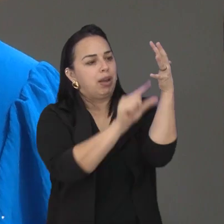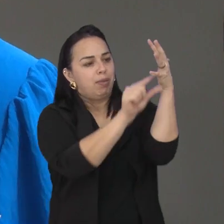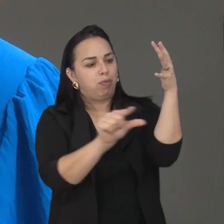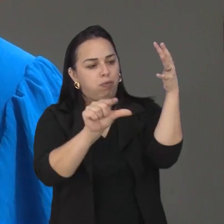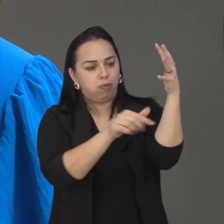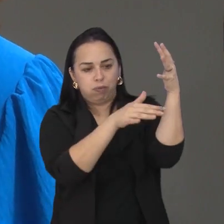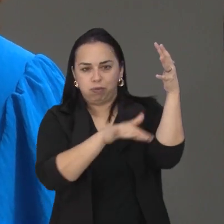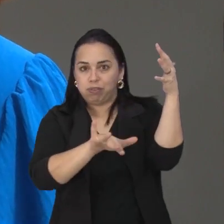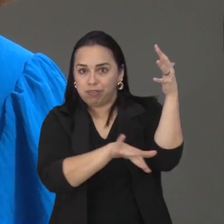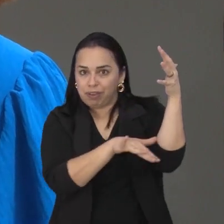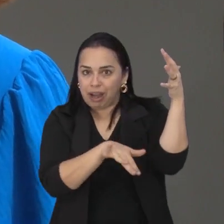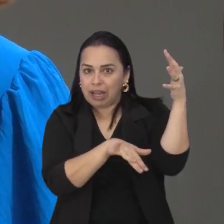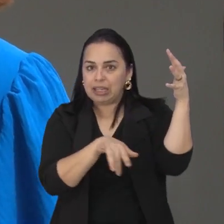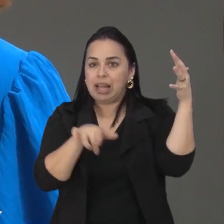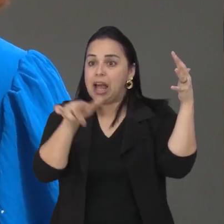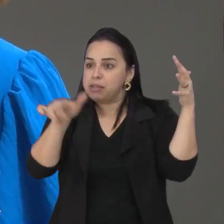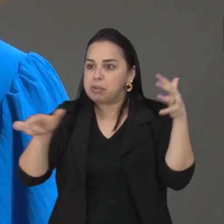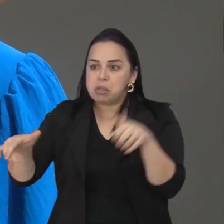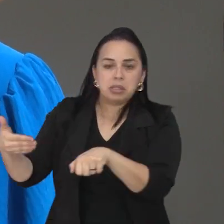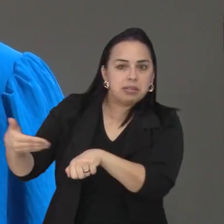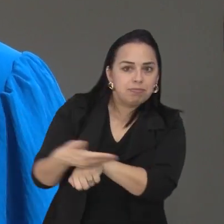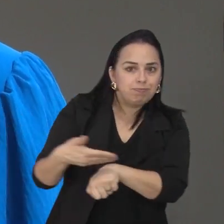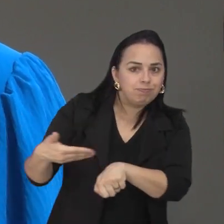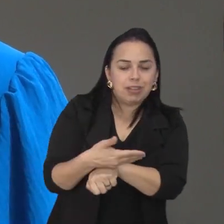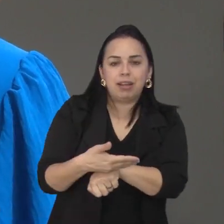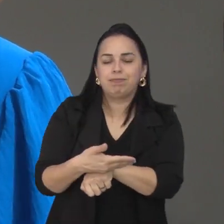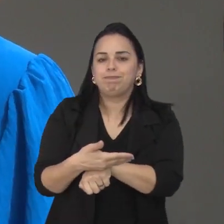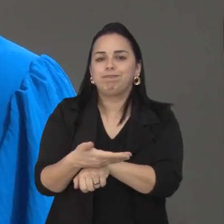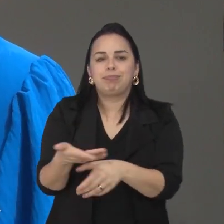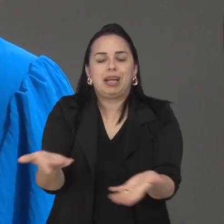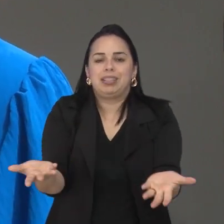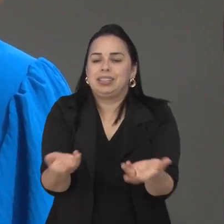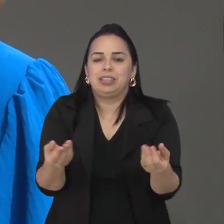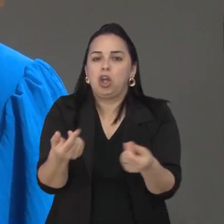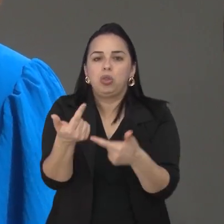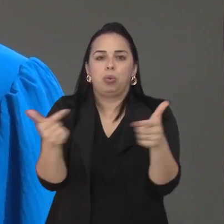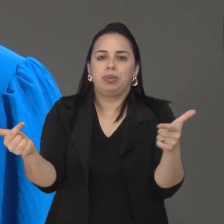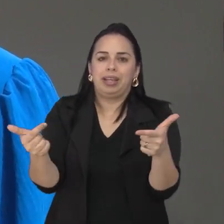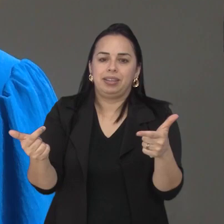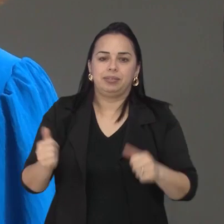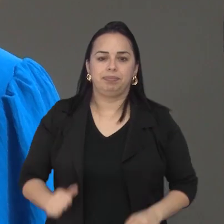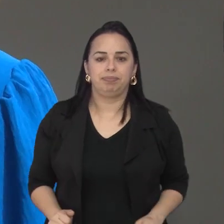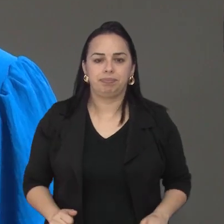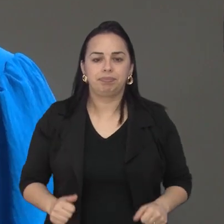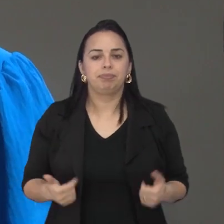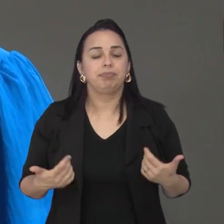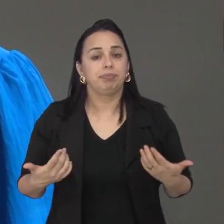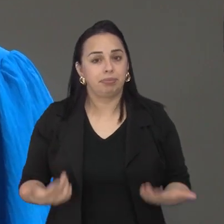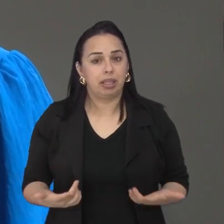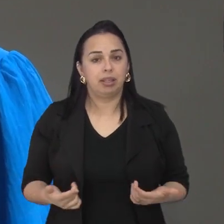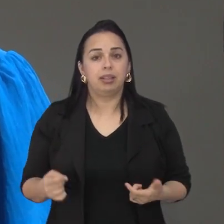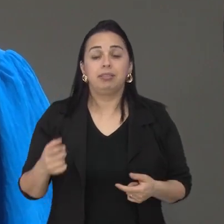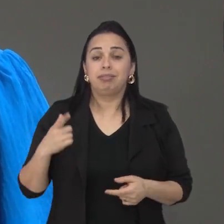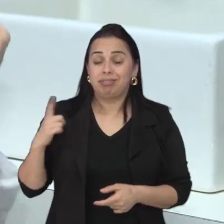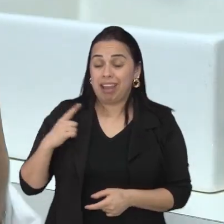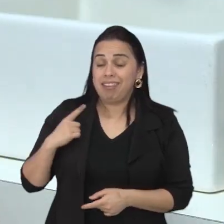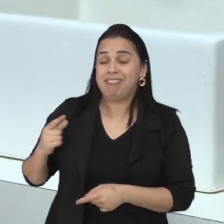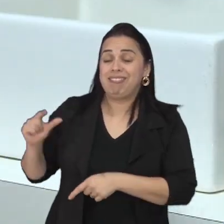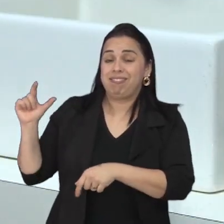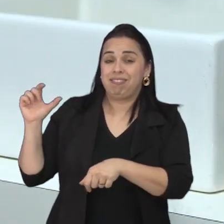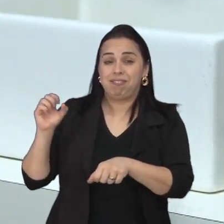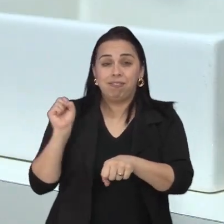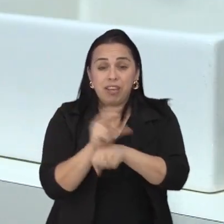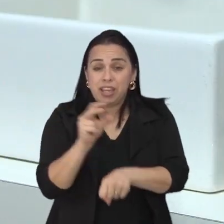gente achou que havia maior gente para se vacinar, não deixar mais para a época do inverno. E a gente continua com essa cobertura baixa. A gente